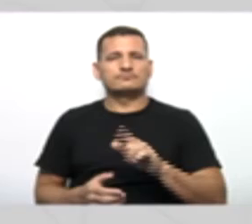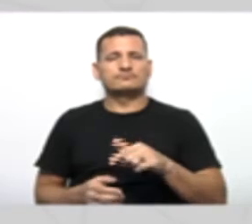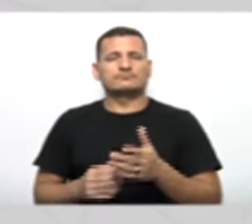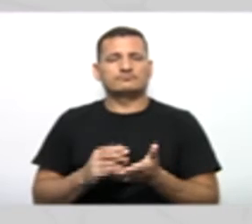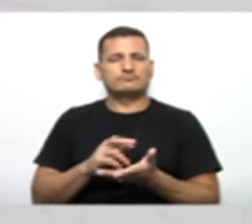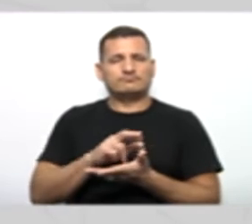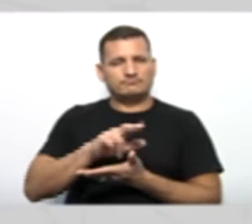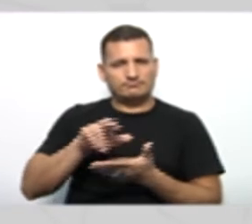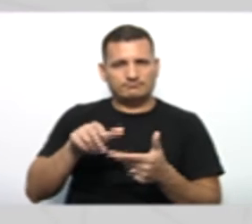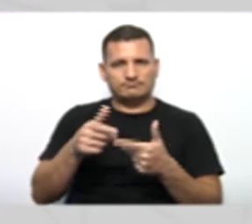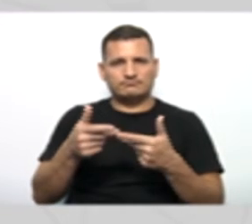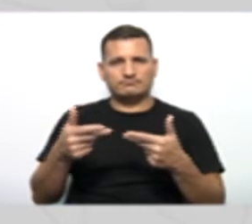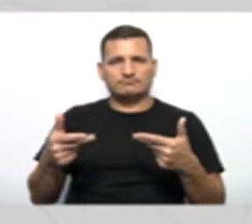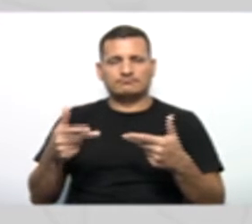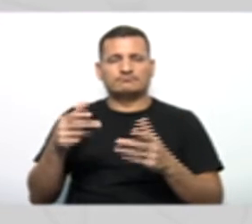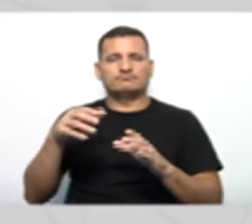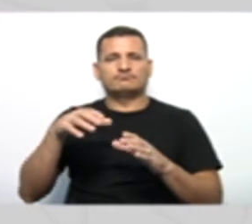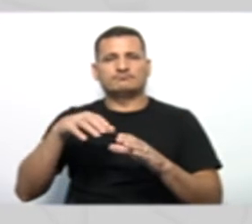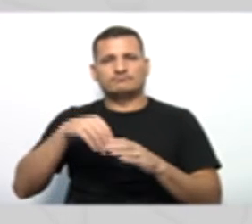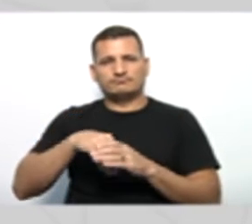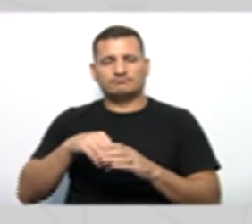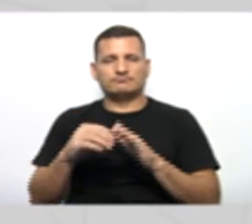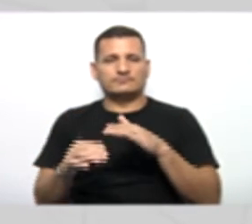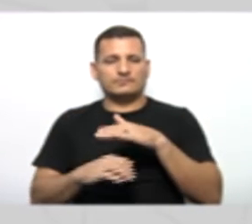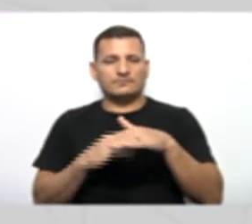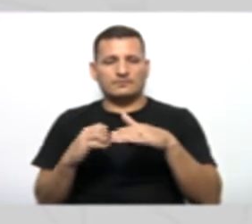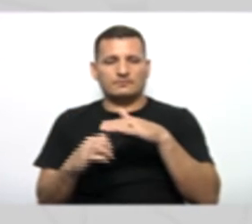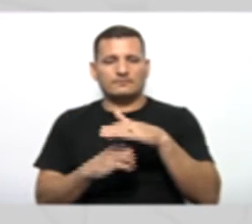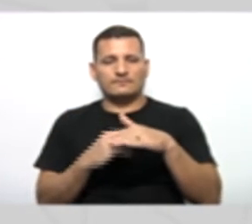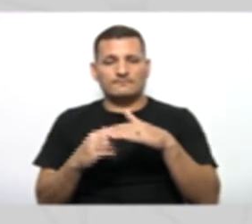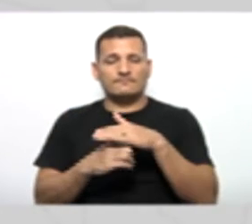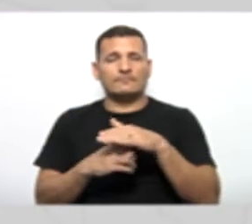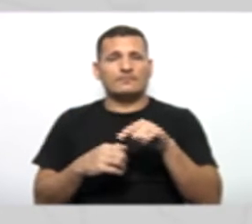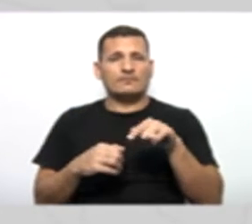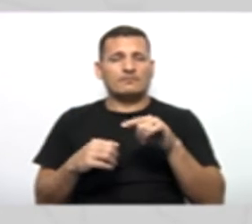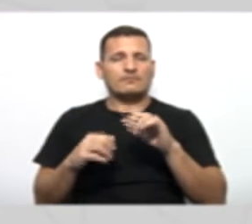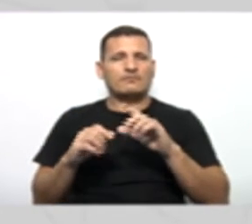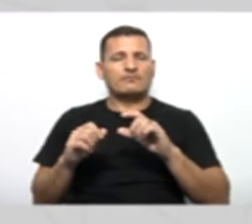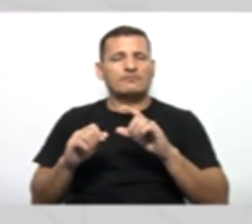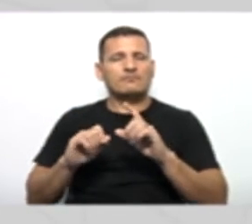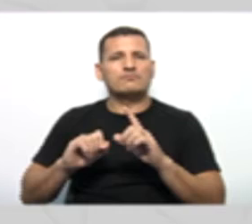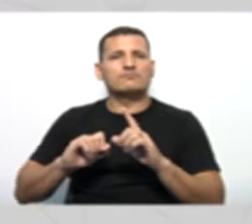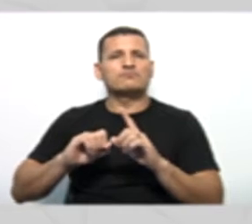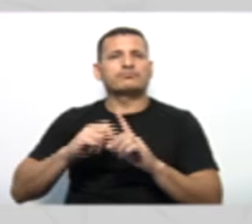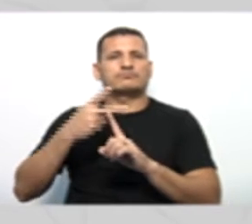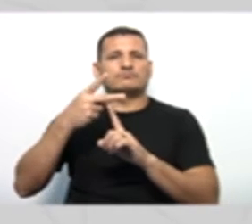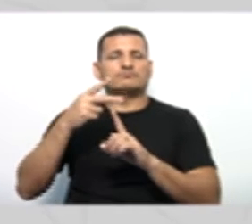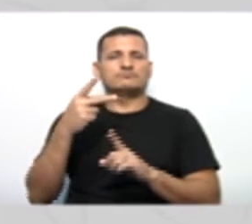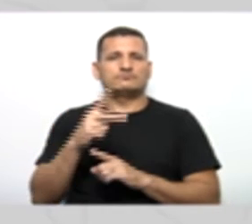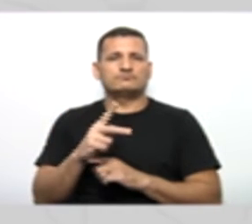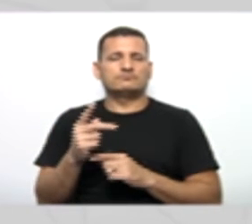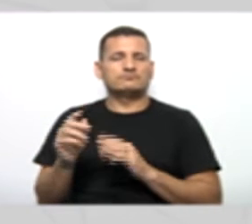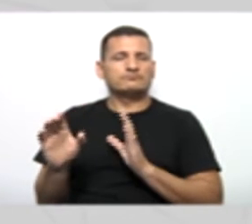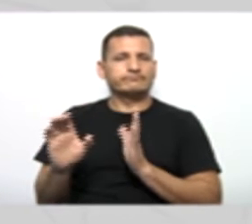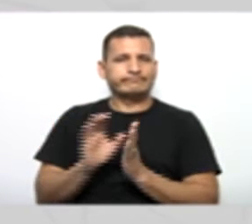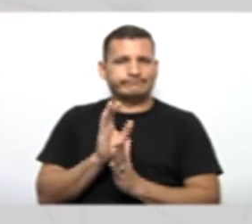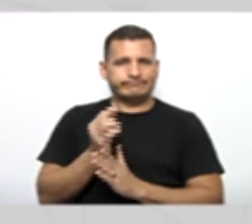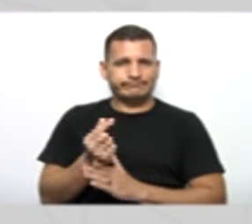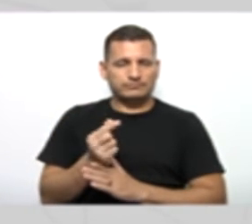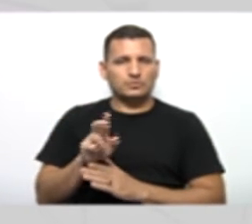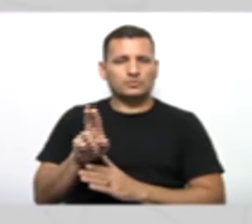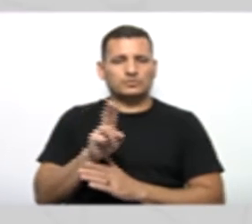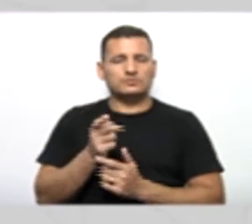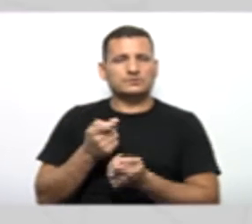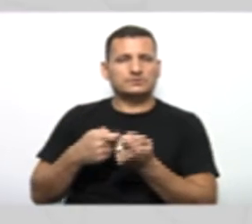da empresa através dos quais ela procura aumentar seus lucros através do uso da gestão